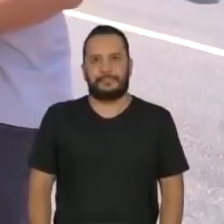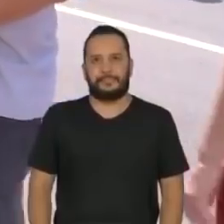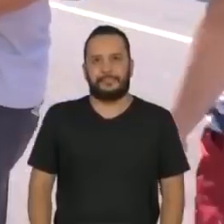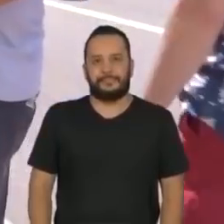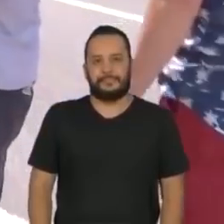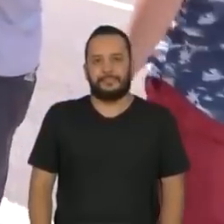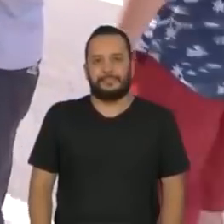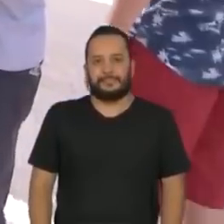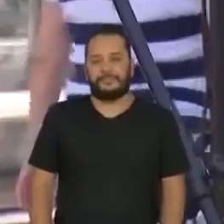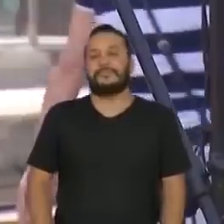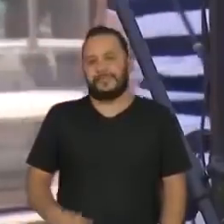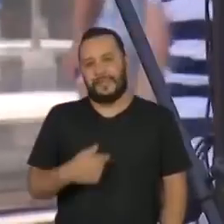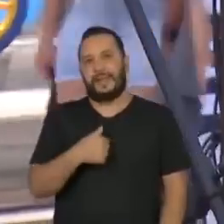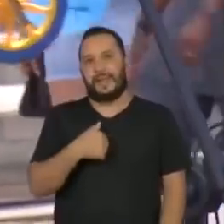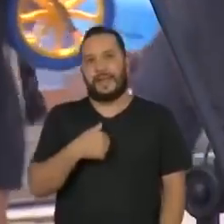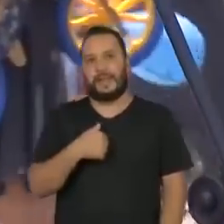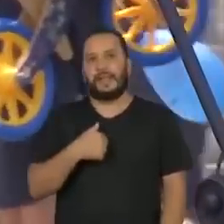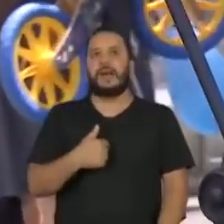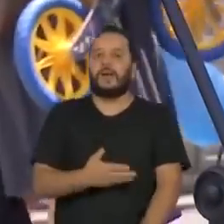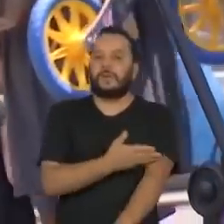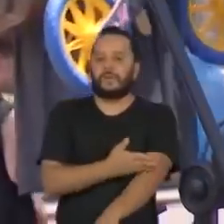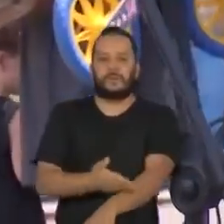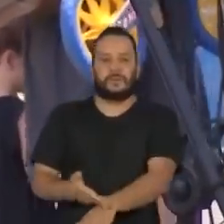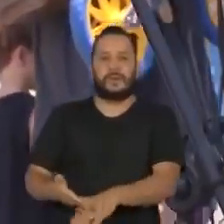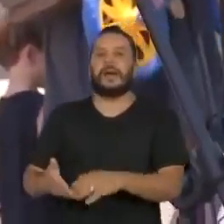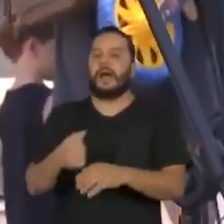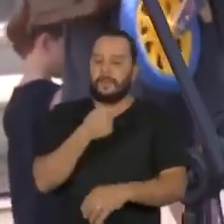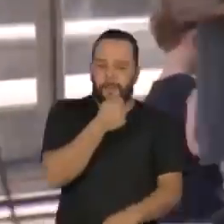Eu costumo cantar MPB, é minha paixão.